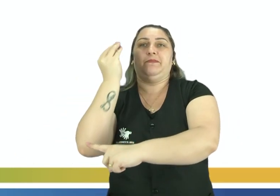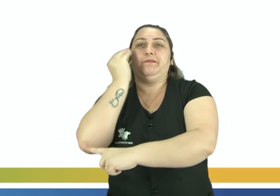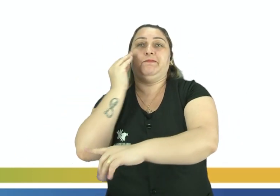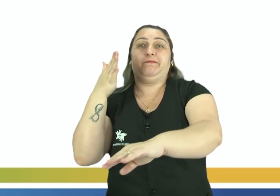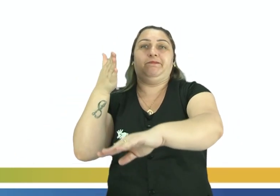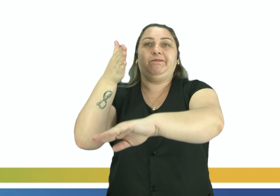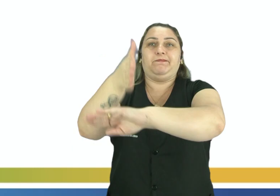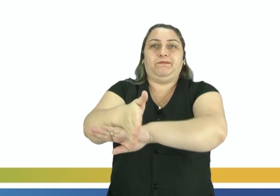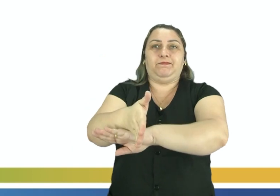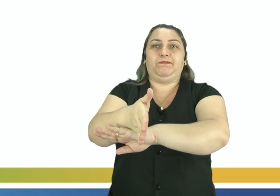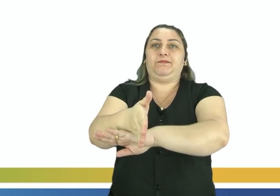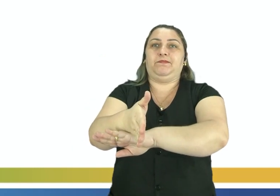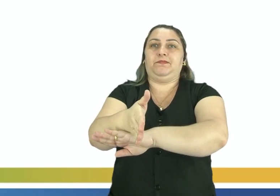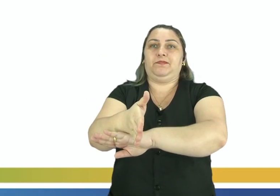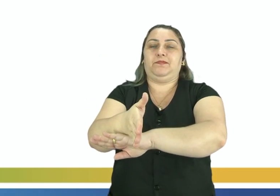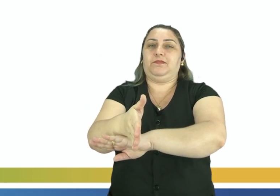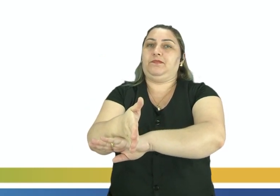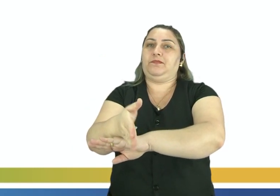tentasse